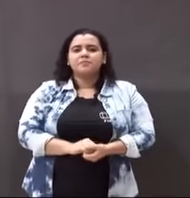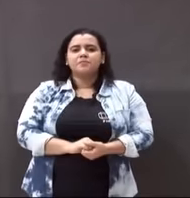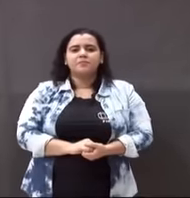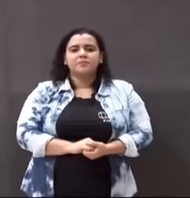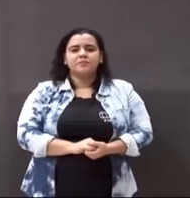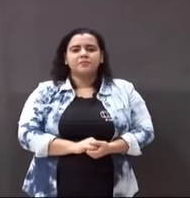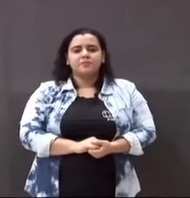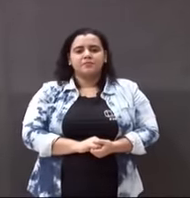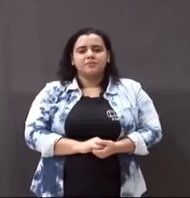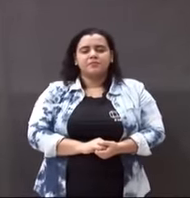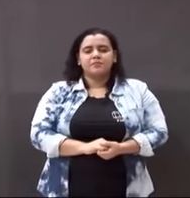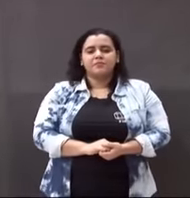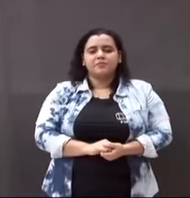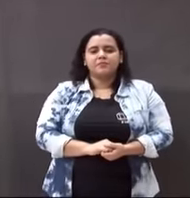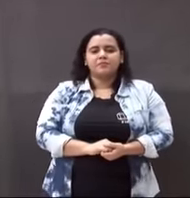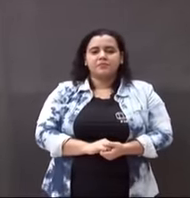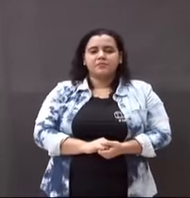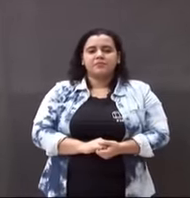Corre.